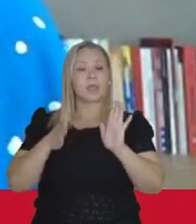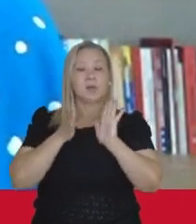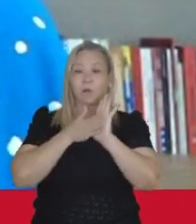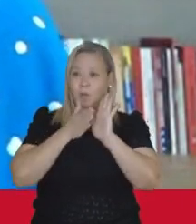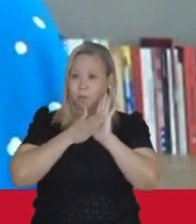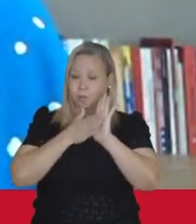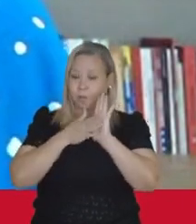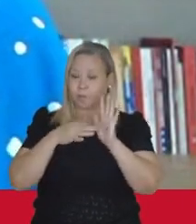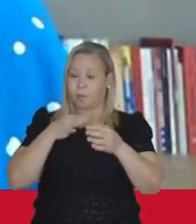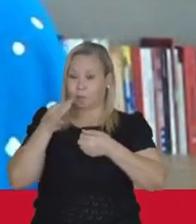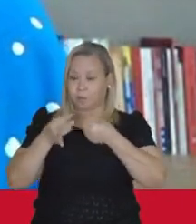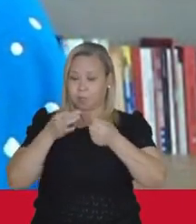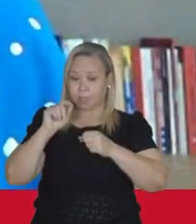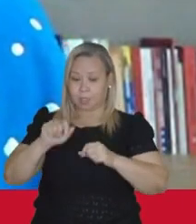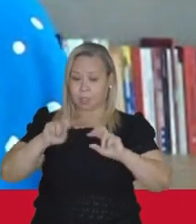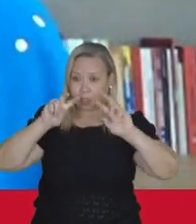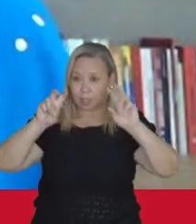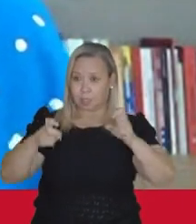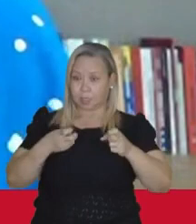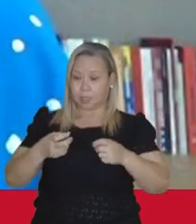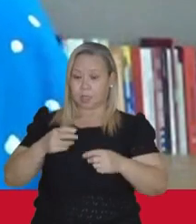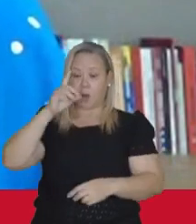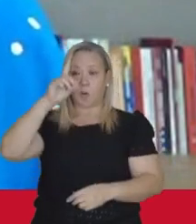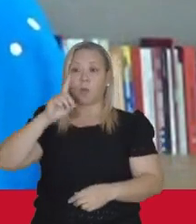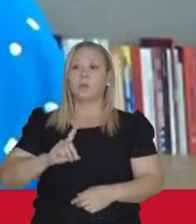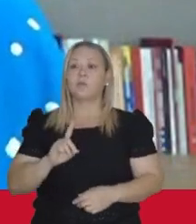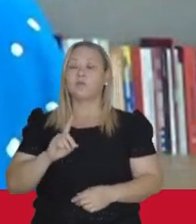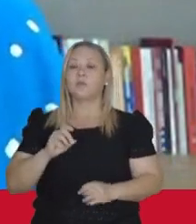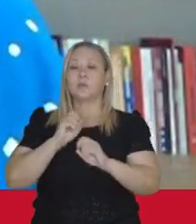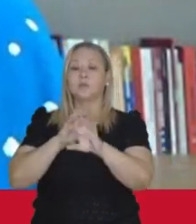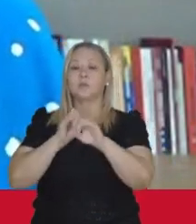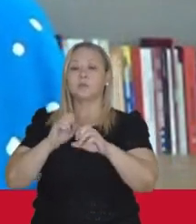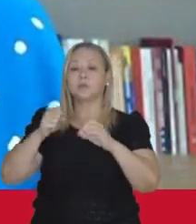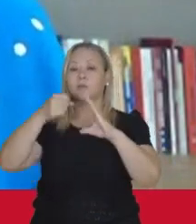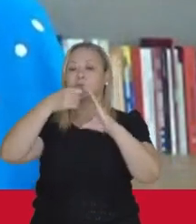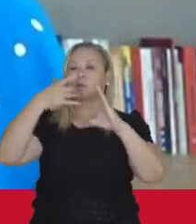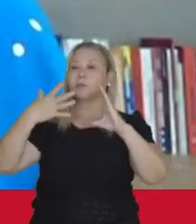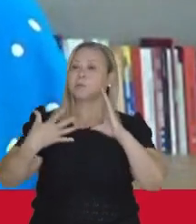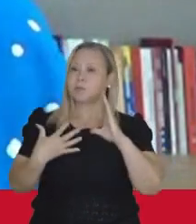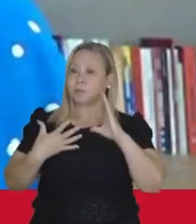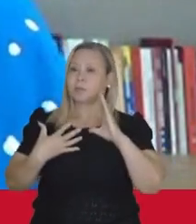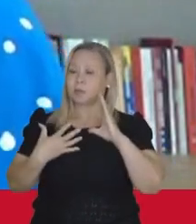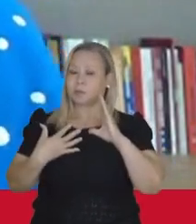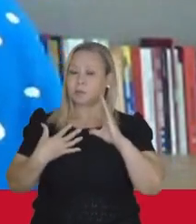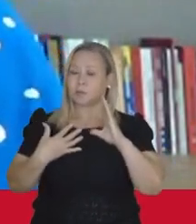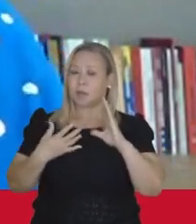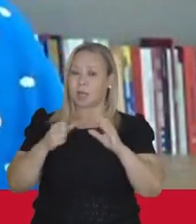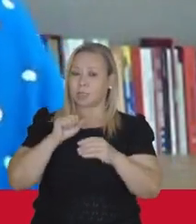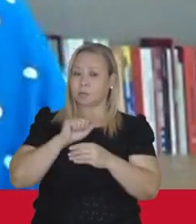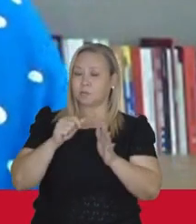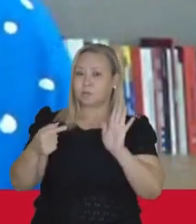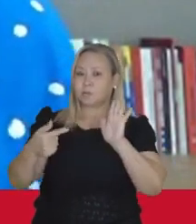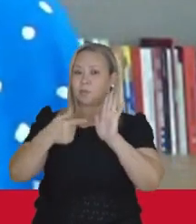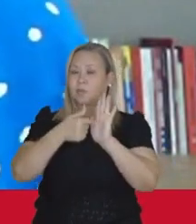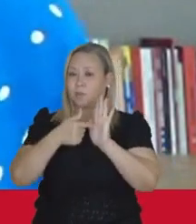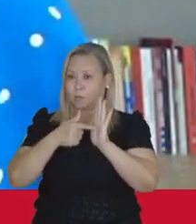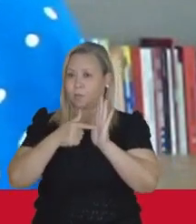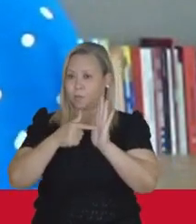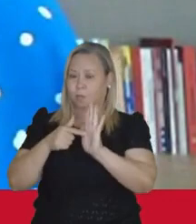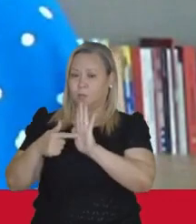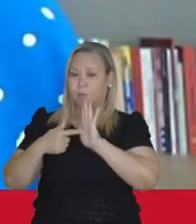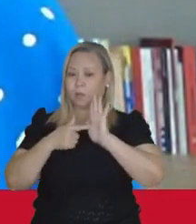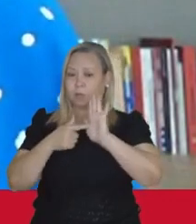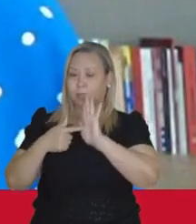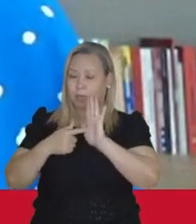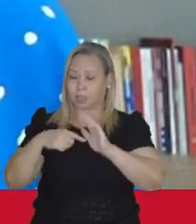a questão do direito à educação, um dos aspectos levantados, apontados, é a política